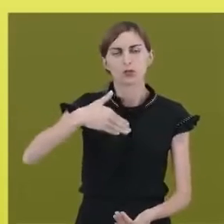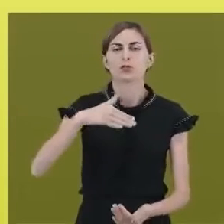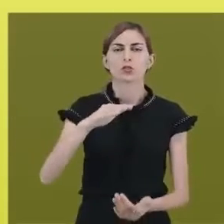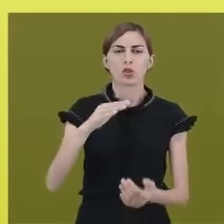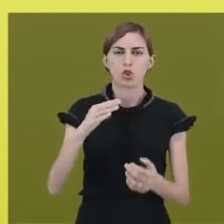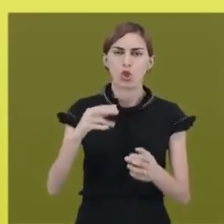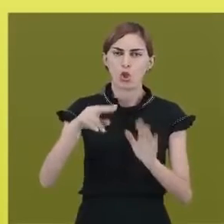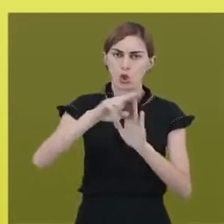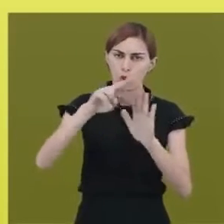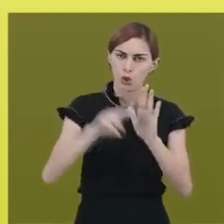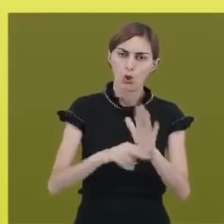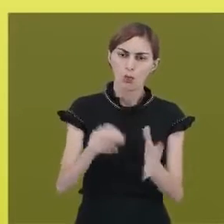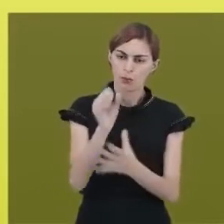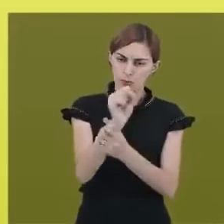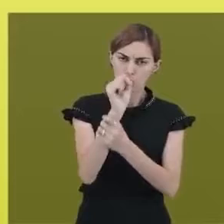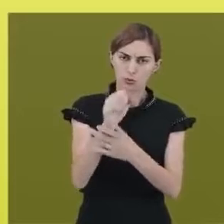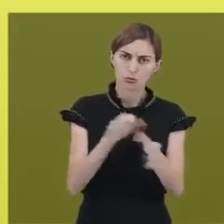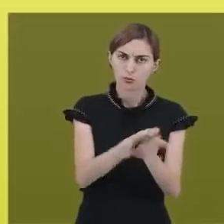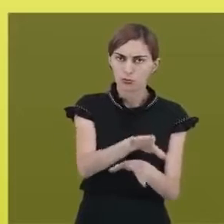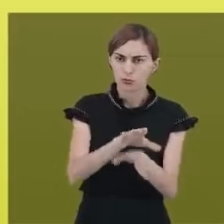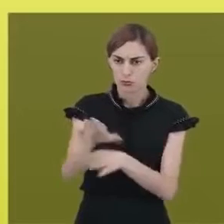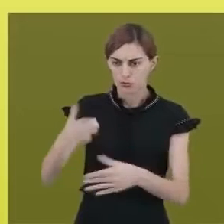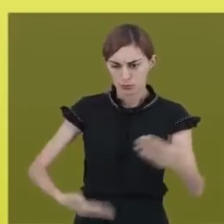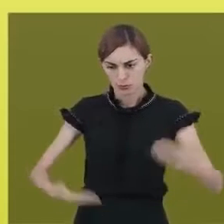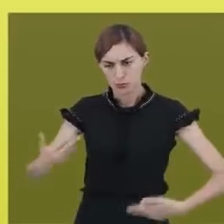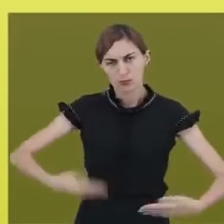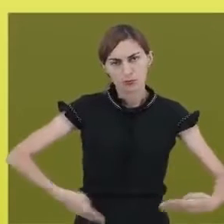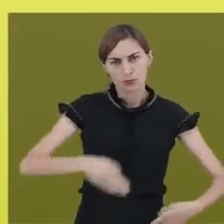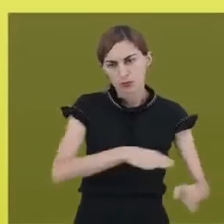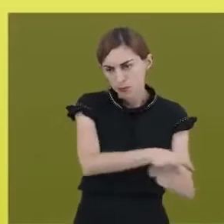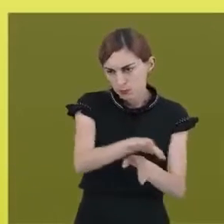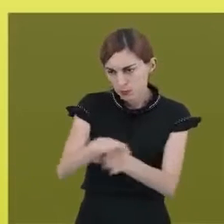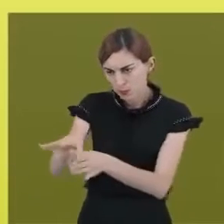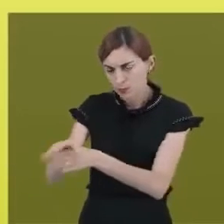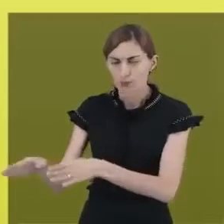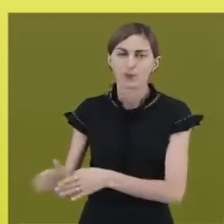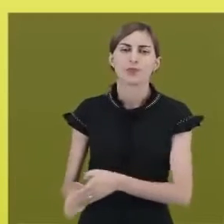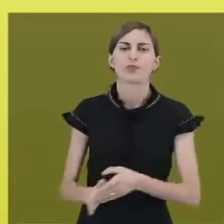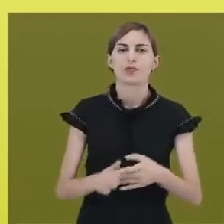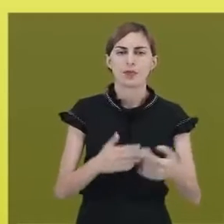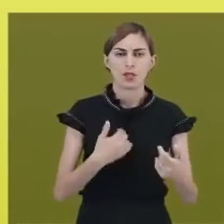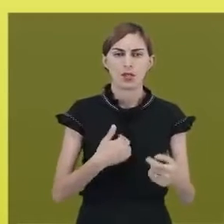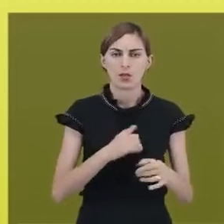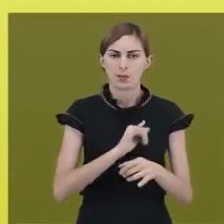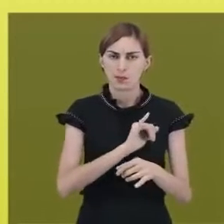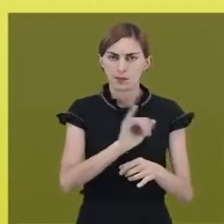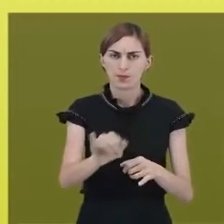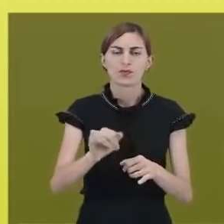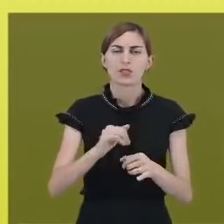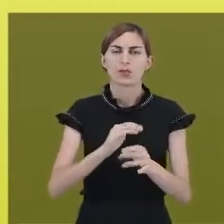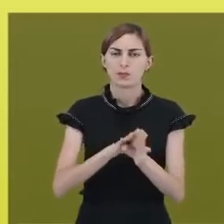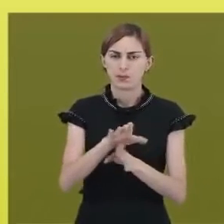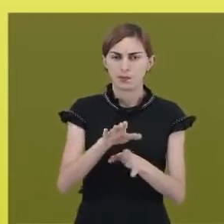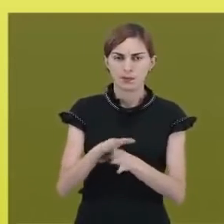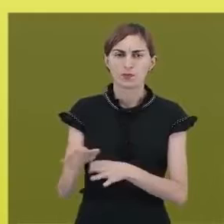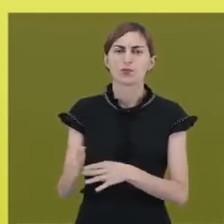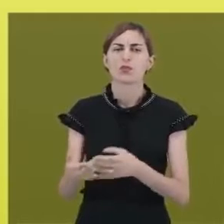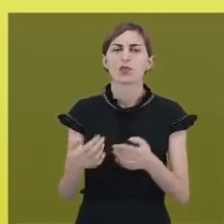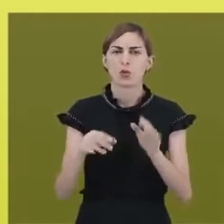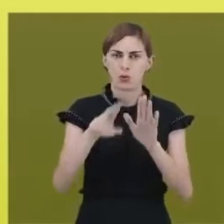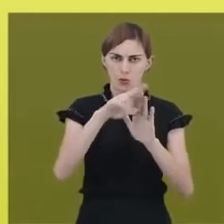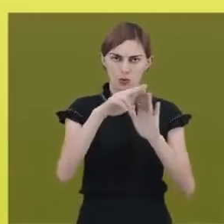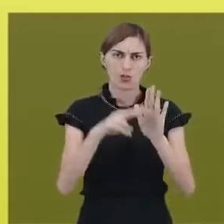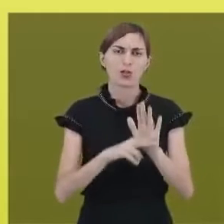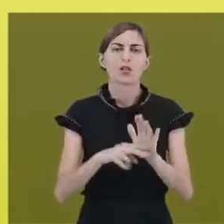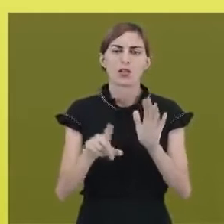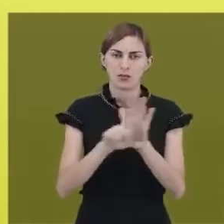de segurança e instruir seus empregados, adotando medidas que recomendam os órgãos que tutelam essa